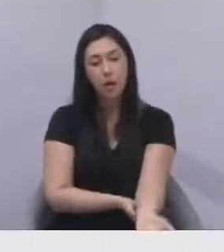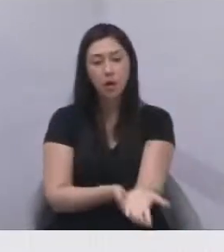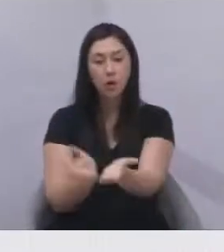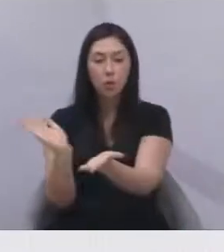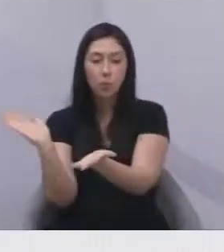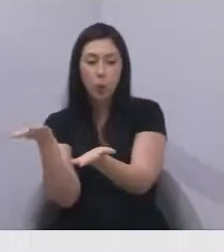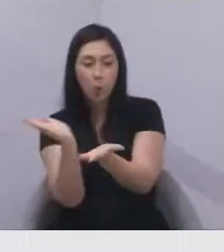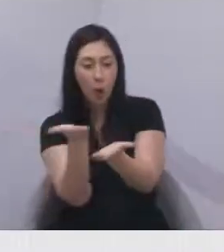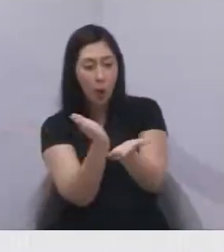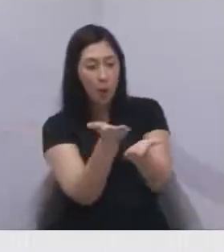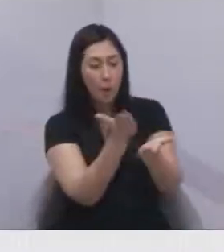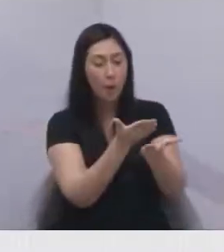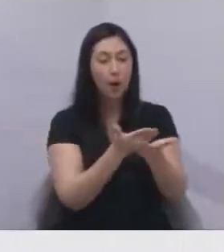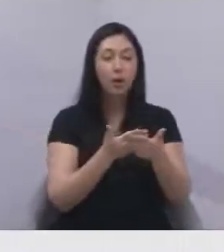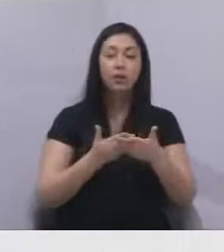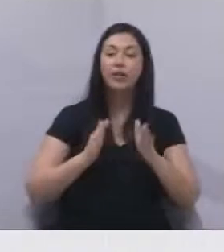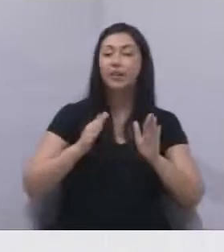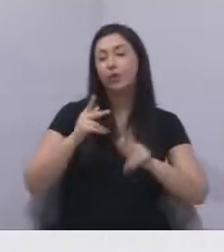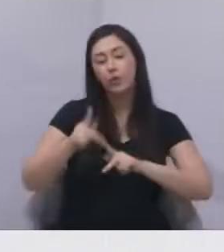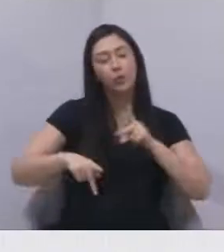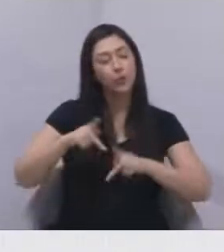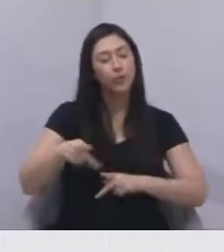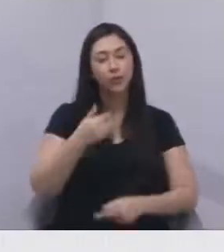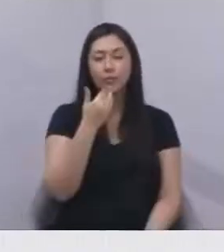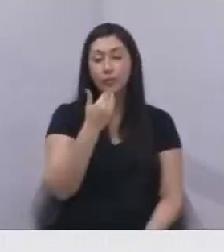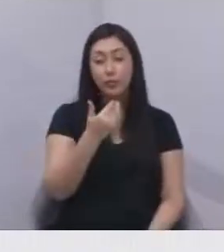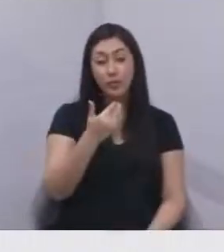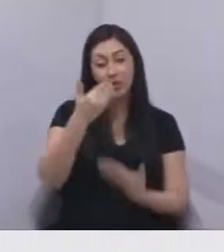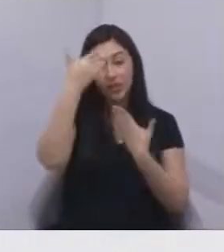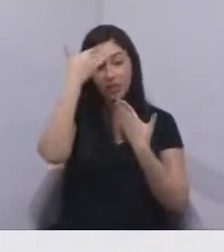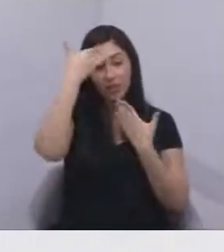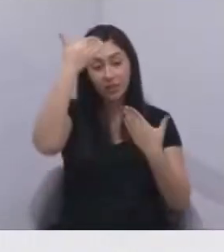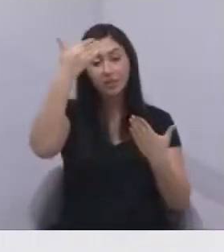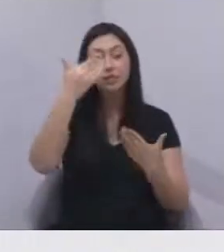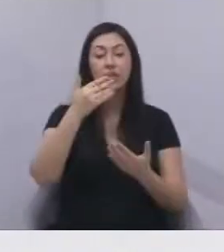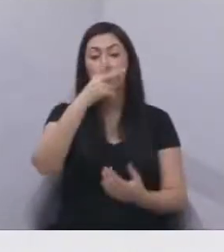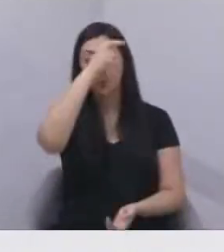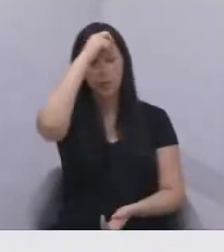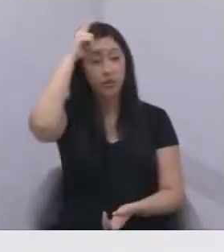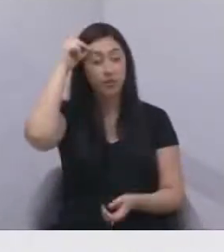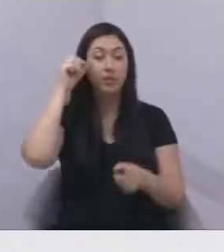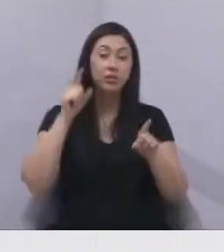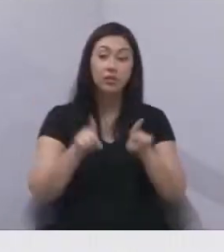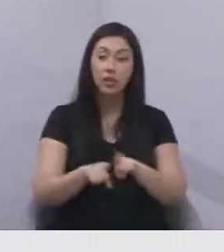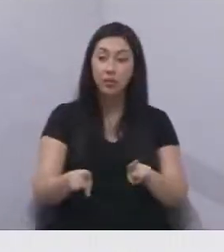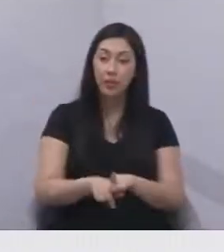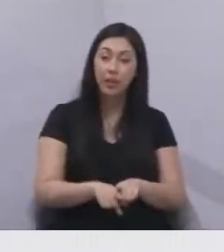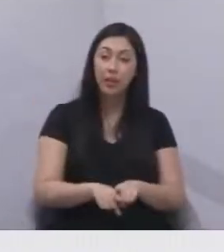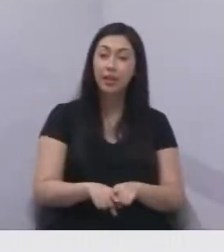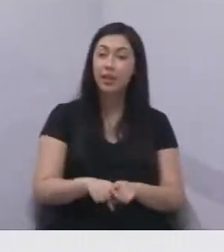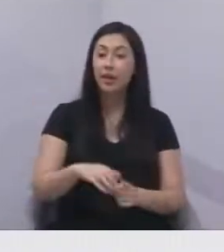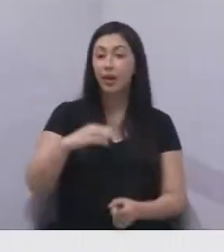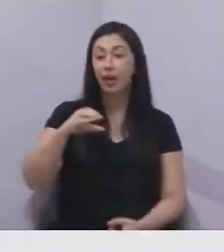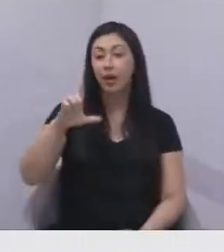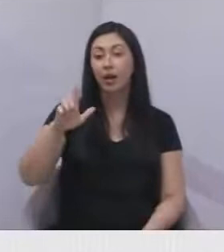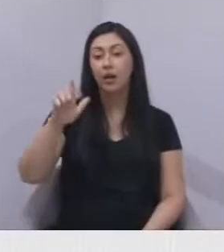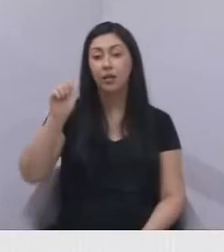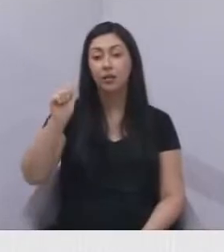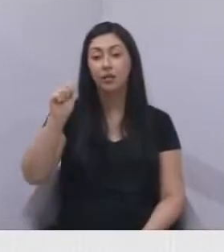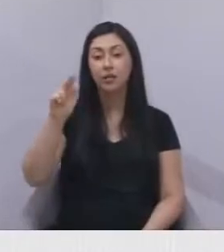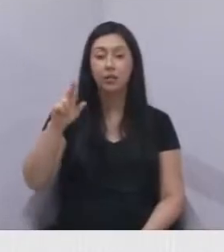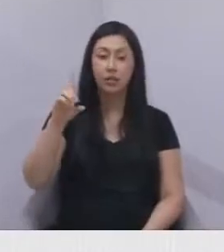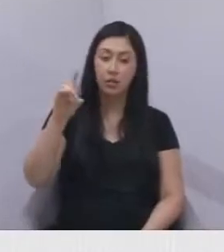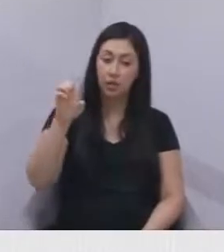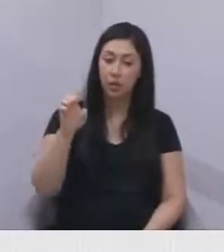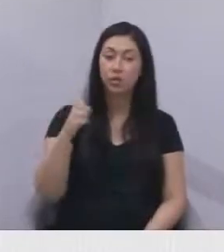E o povo já mandou agradecer o prefeito Zé Santana e também a Crowde. Tamo junto aí, gente, para trabalhar,